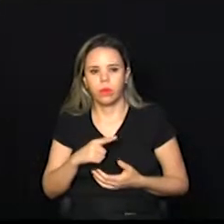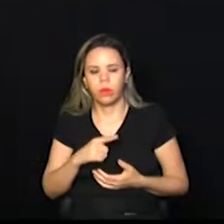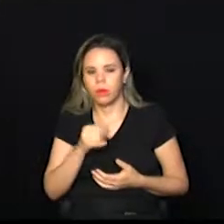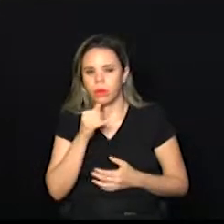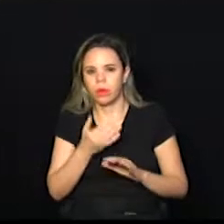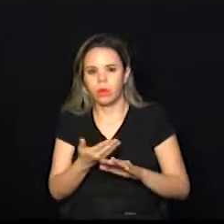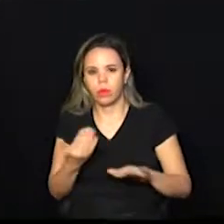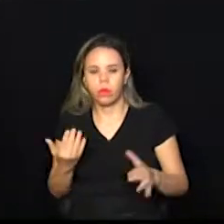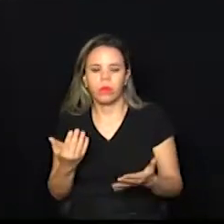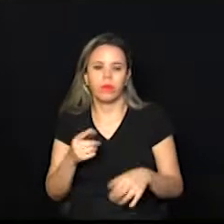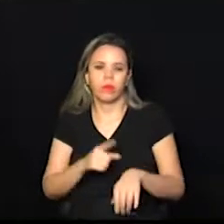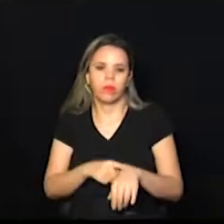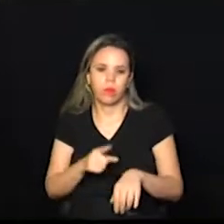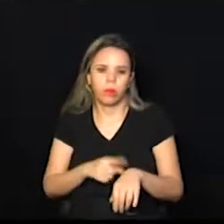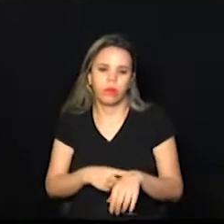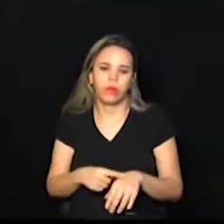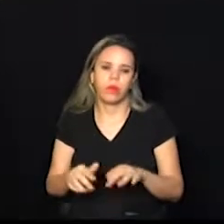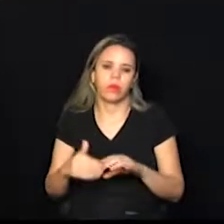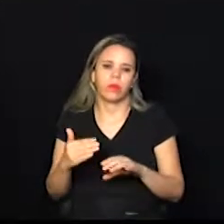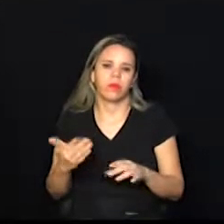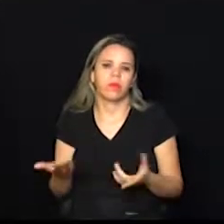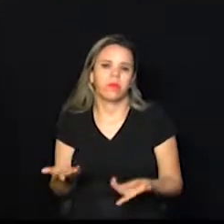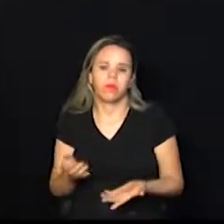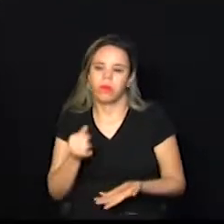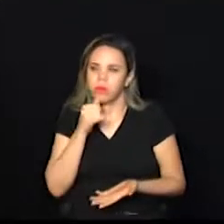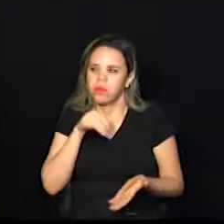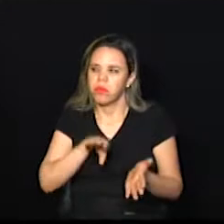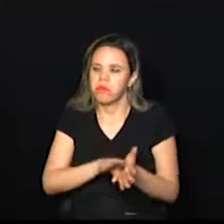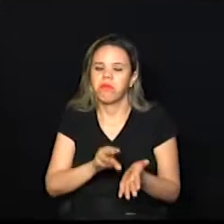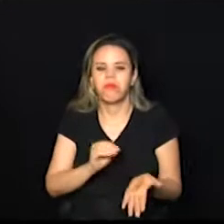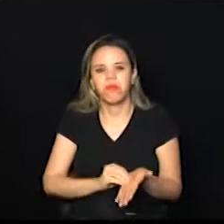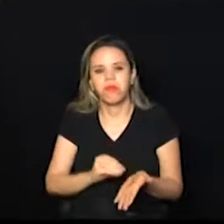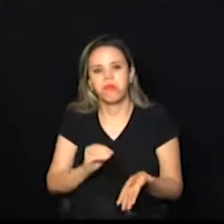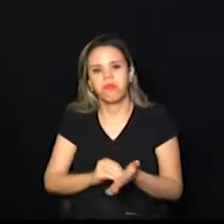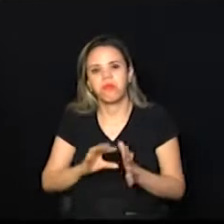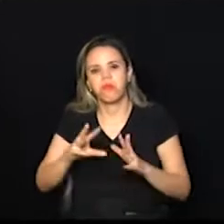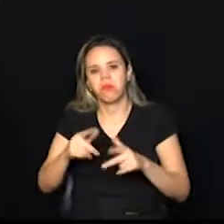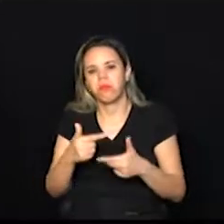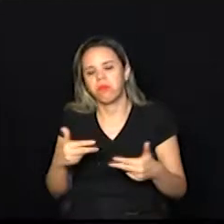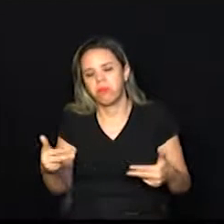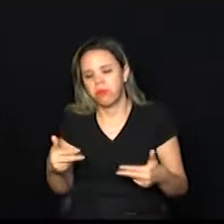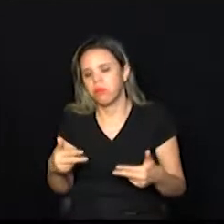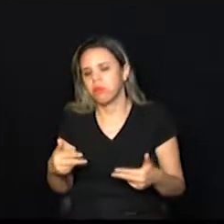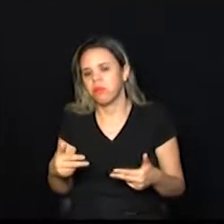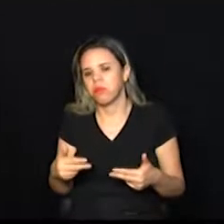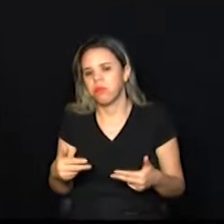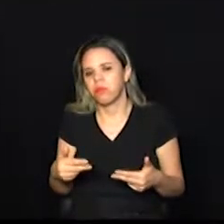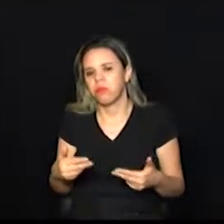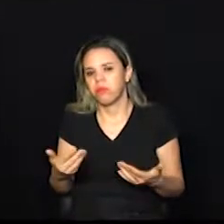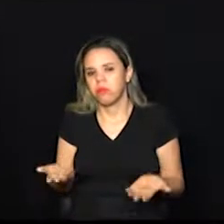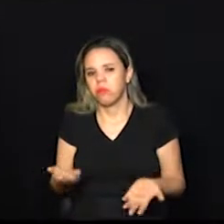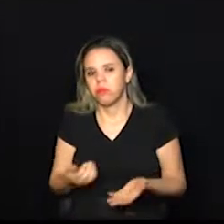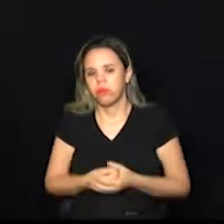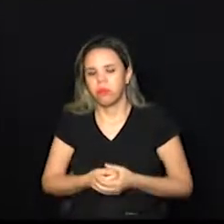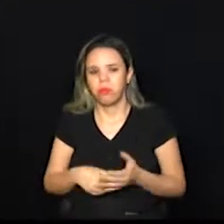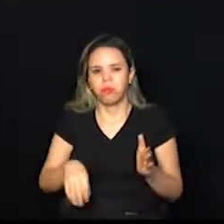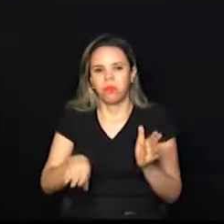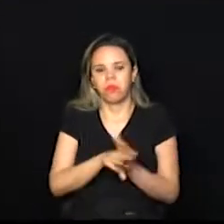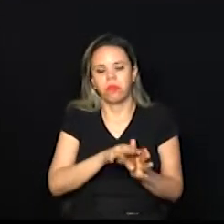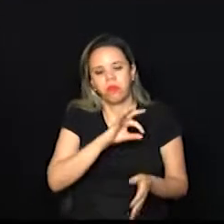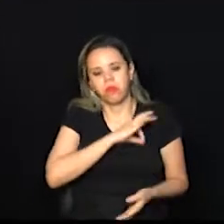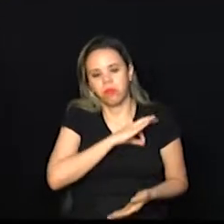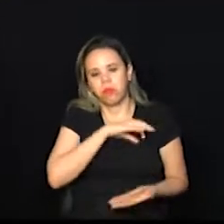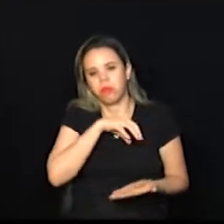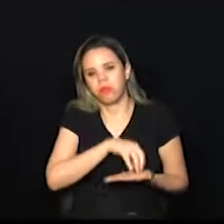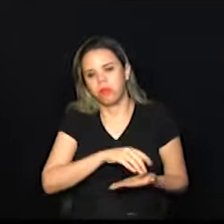o recebimento. Então, a gente ficava sempre aquém. Chegava, porque tem toda uma outra tratativa para isso. Né? Chega na delegacia,